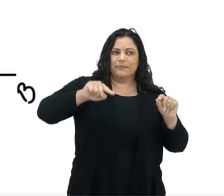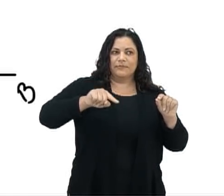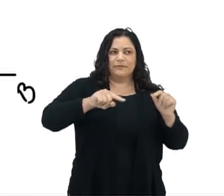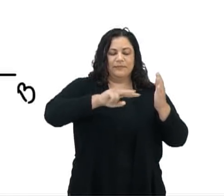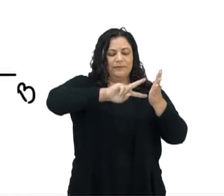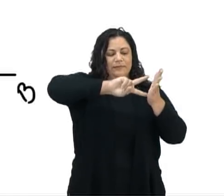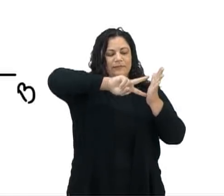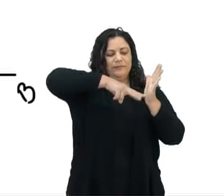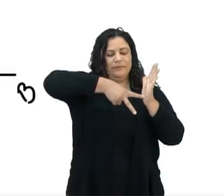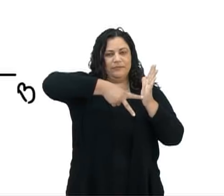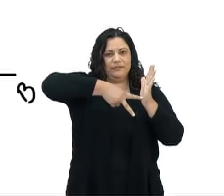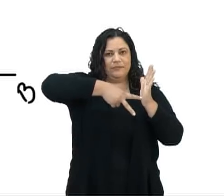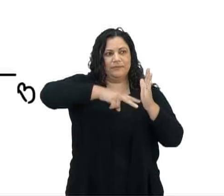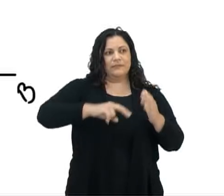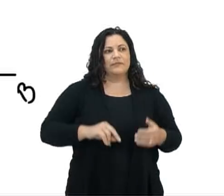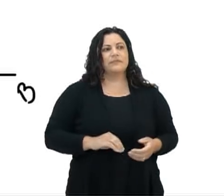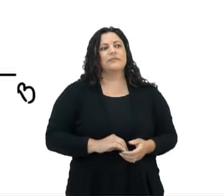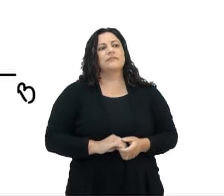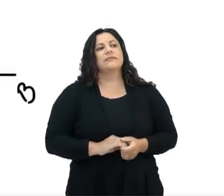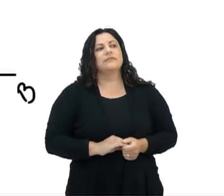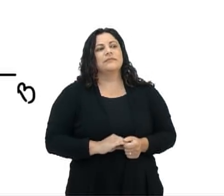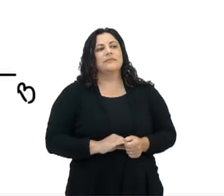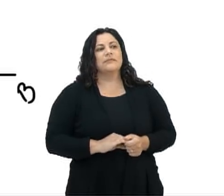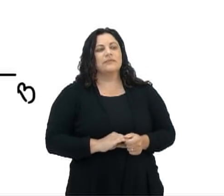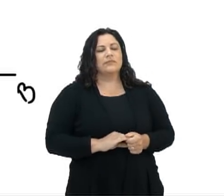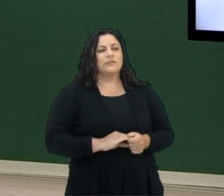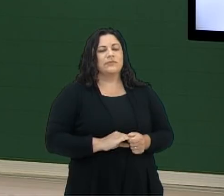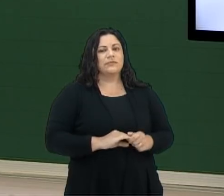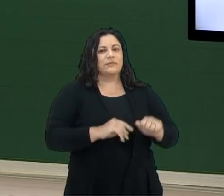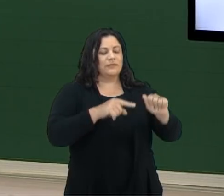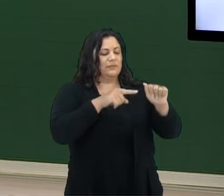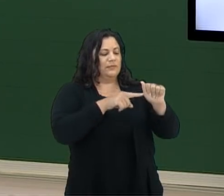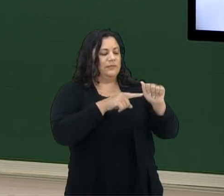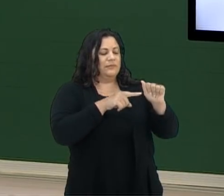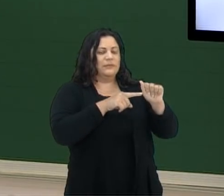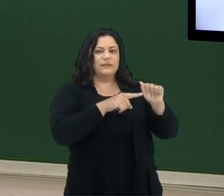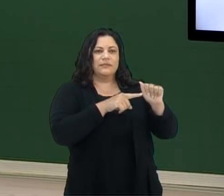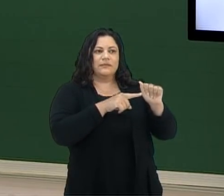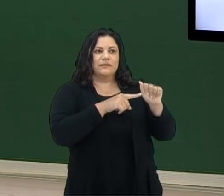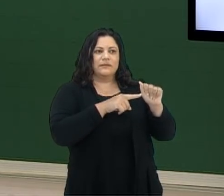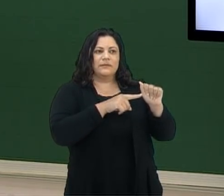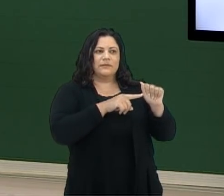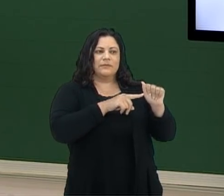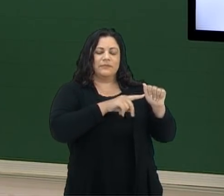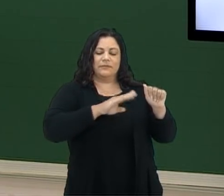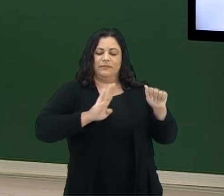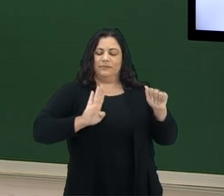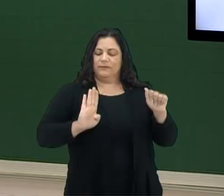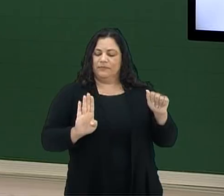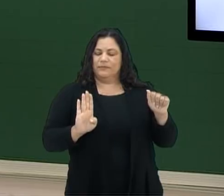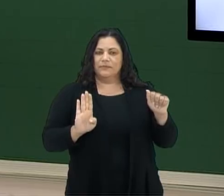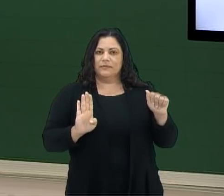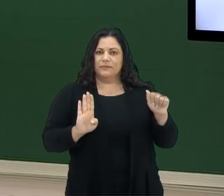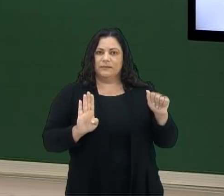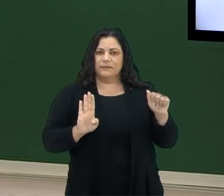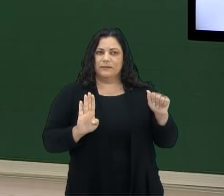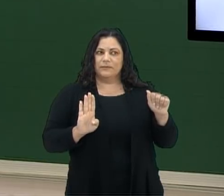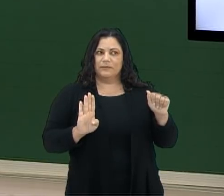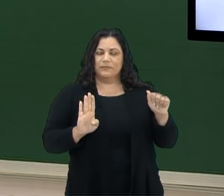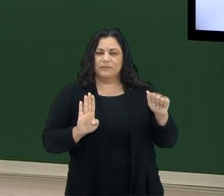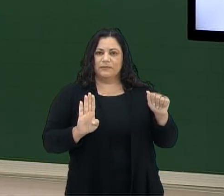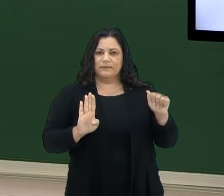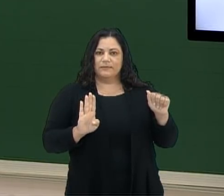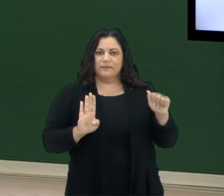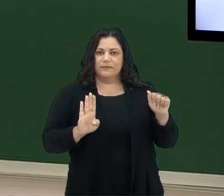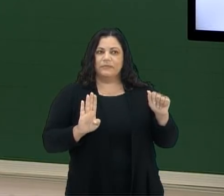exatamente isso que eu fiz aqui, ó. Ponta seca, que é a agulha, no caso, no A, trace um arco. Deixa eu medir de novo para ficar bem certinho.